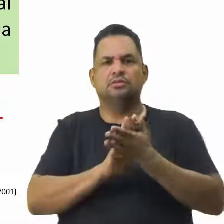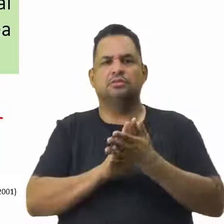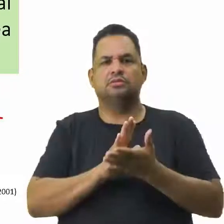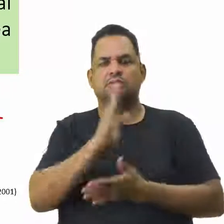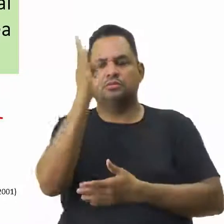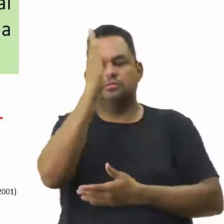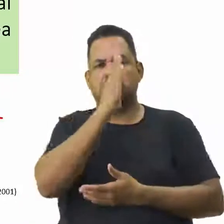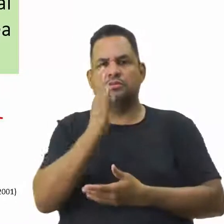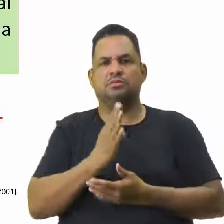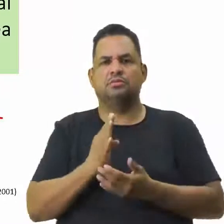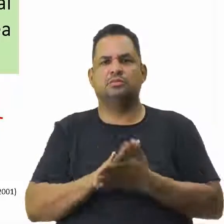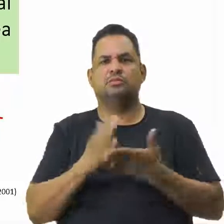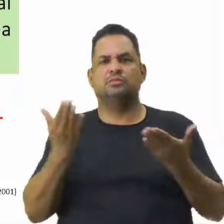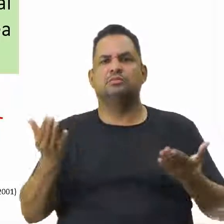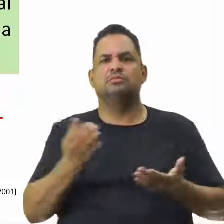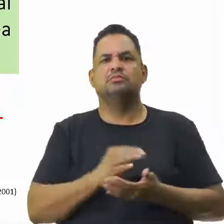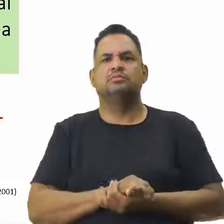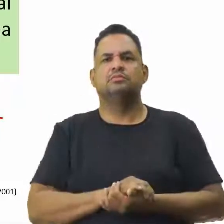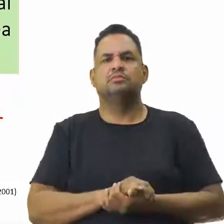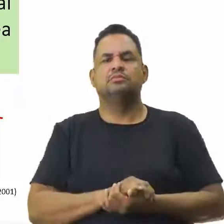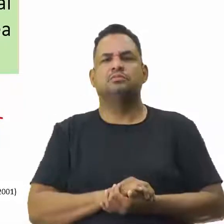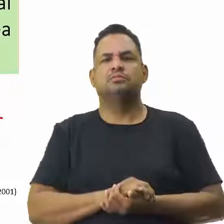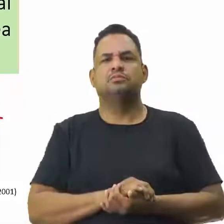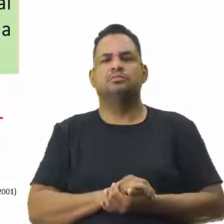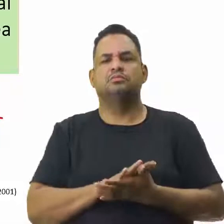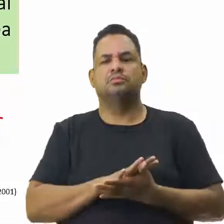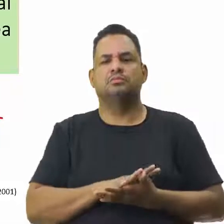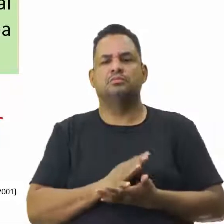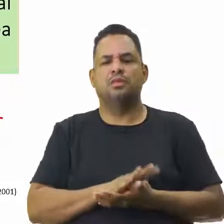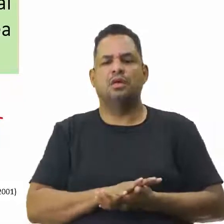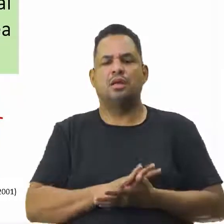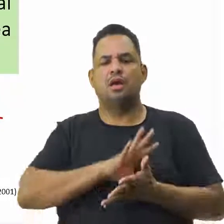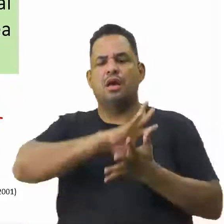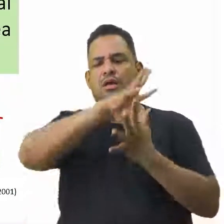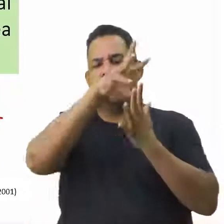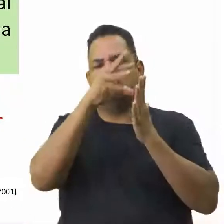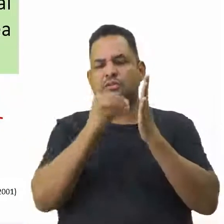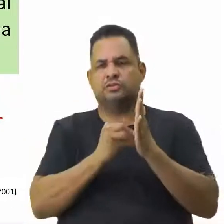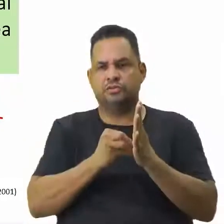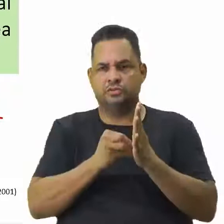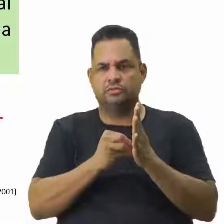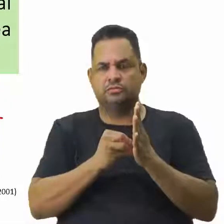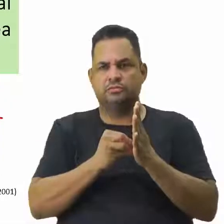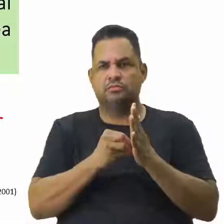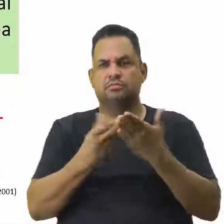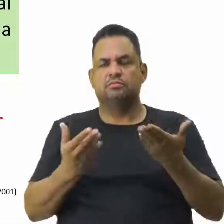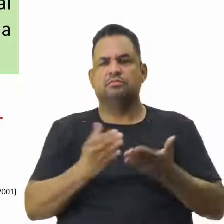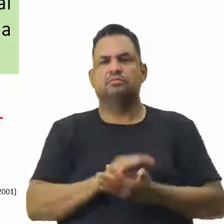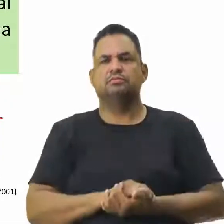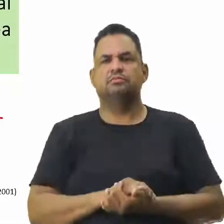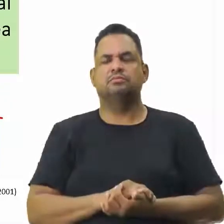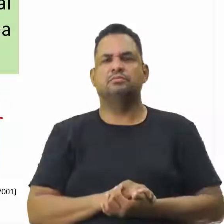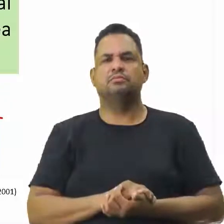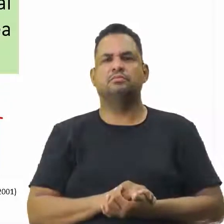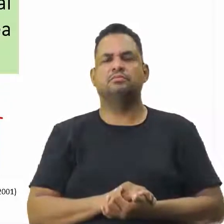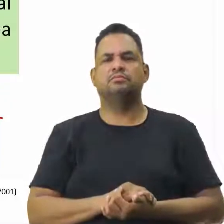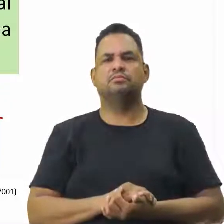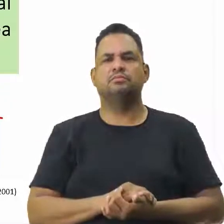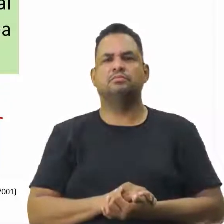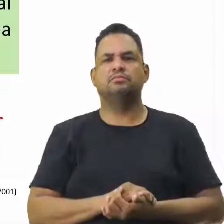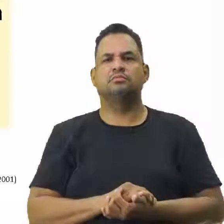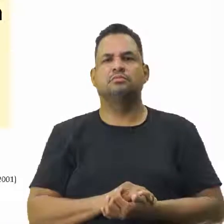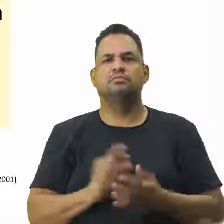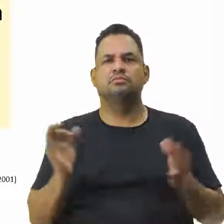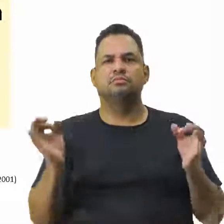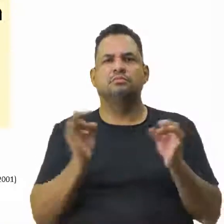Esse programa de integração nacional é para a Amazônia, certo? Para a Amazônia. Portanto,